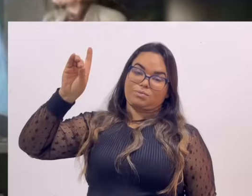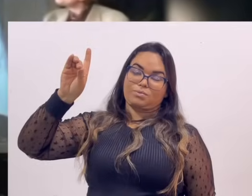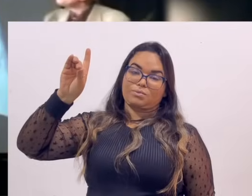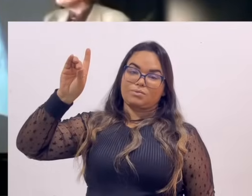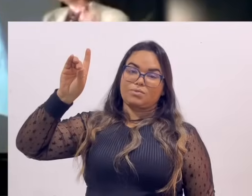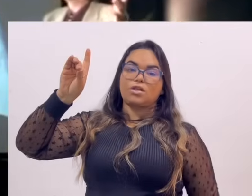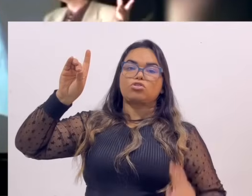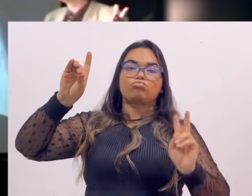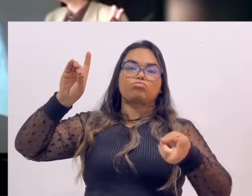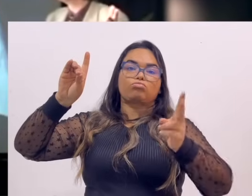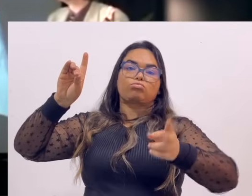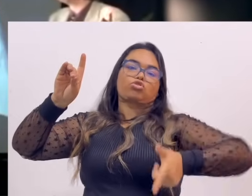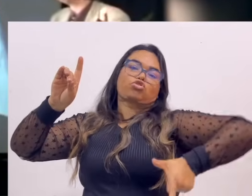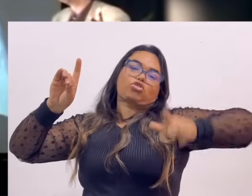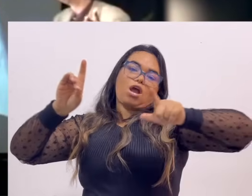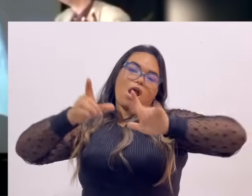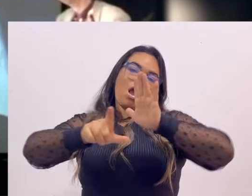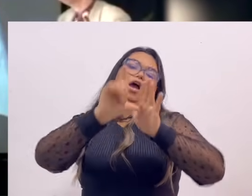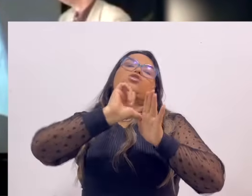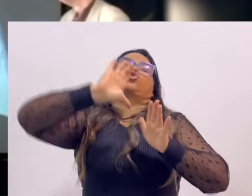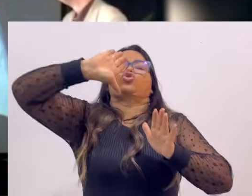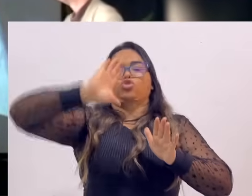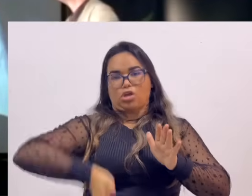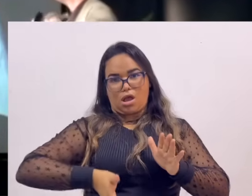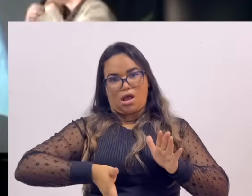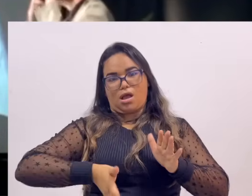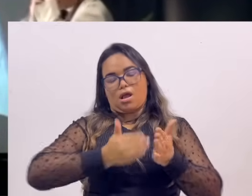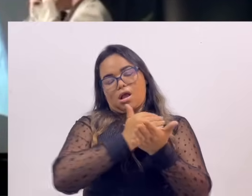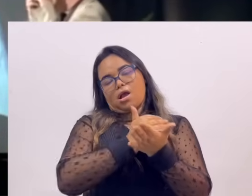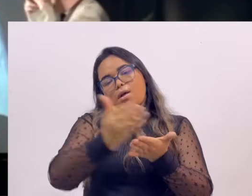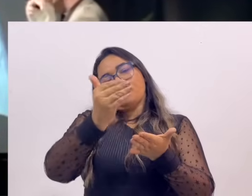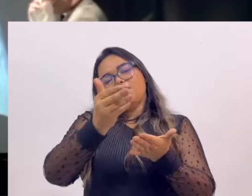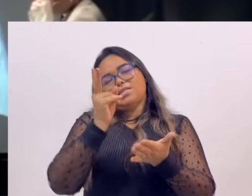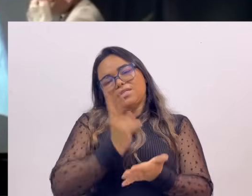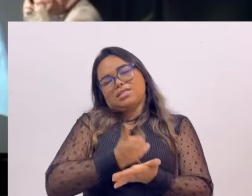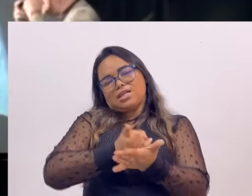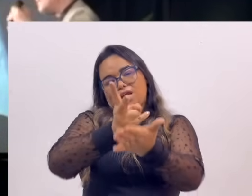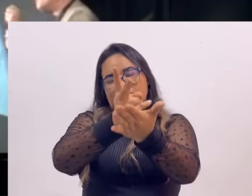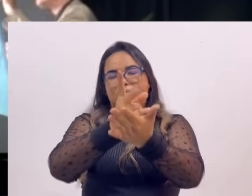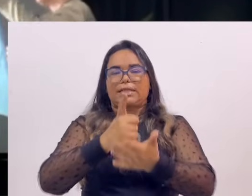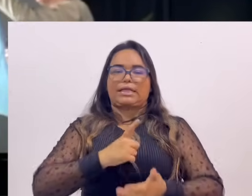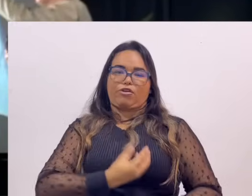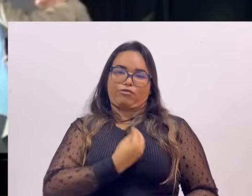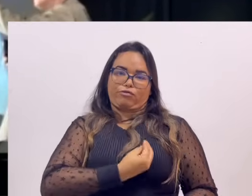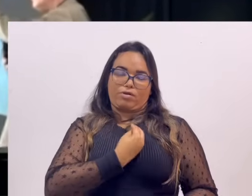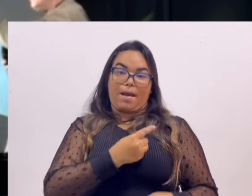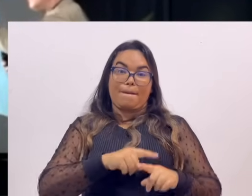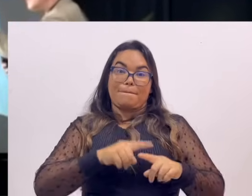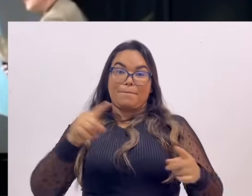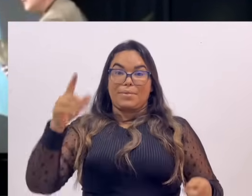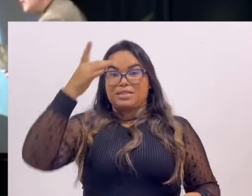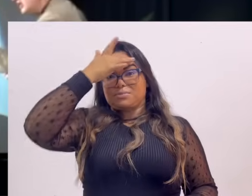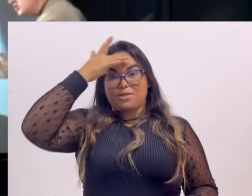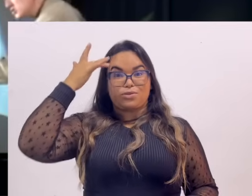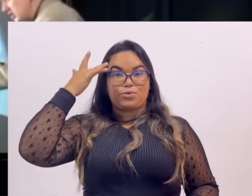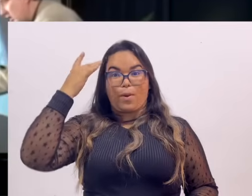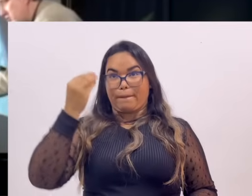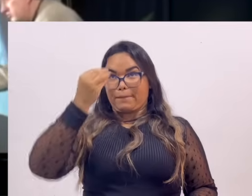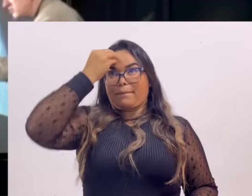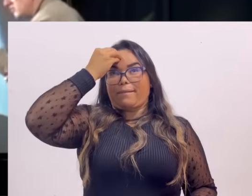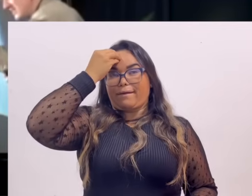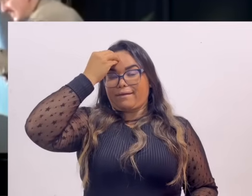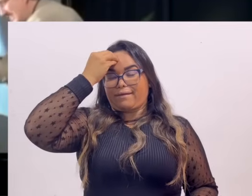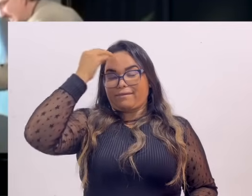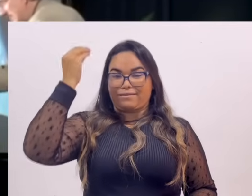Então, os mandamentos já existiam neste tempo. Estavam desde o princípio. Mas como os homens não são muito bons de